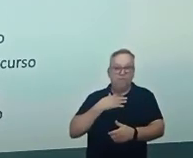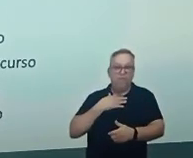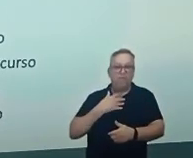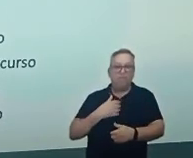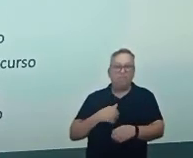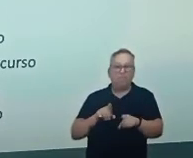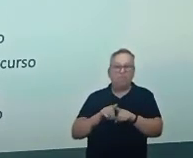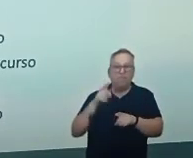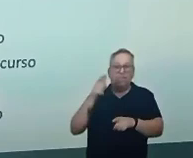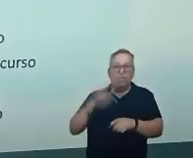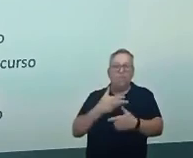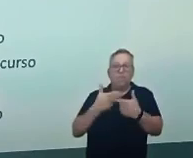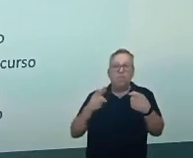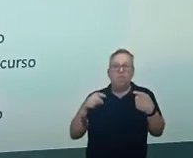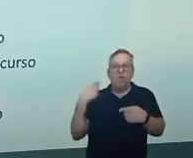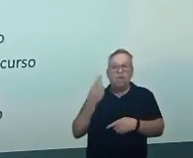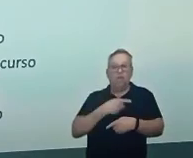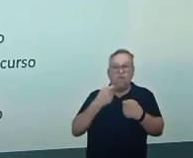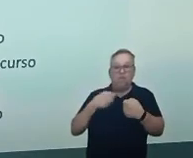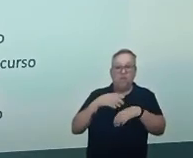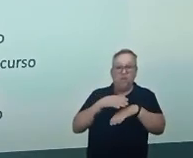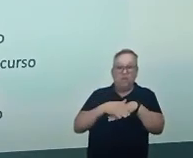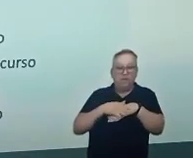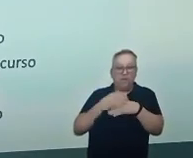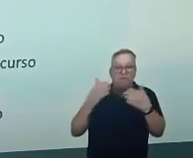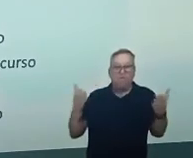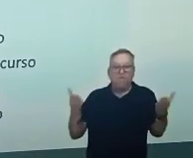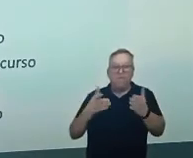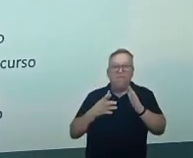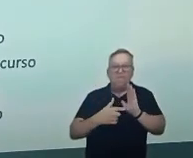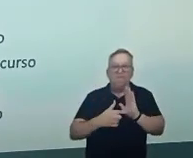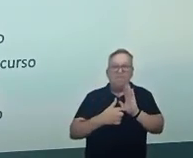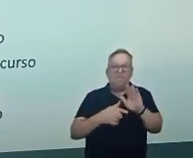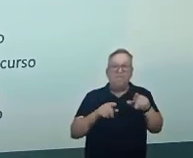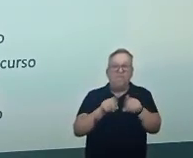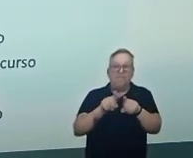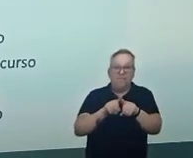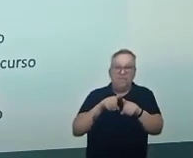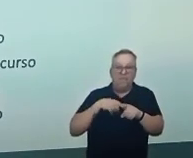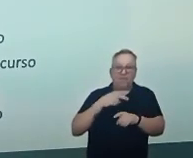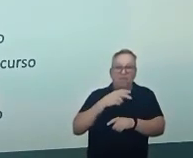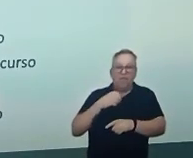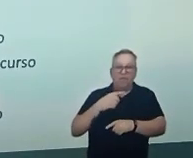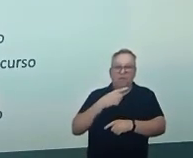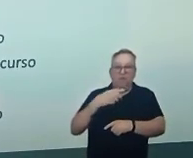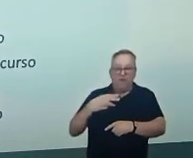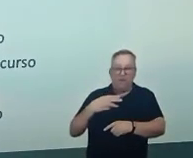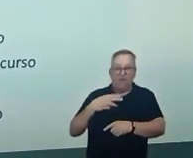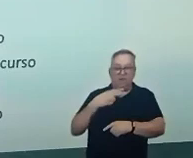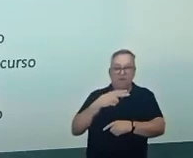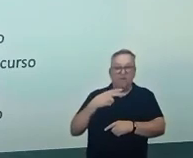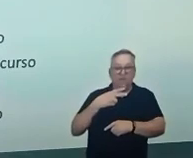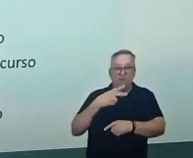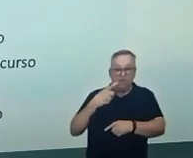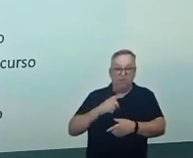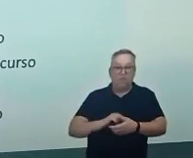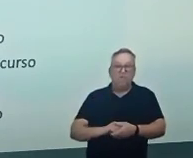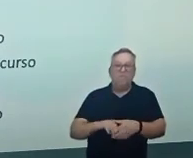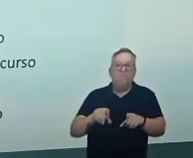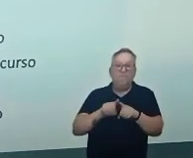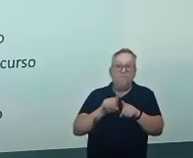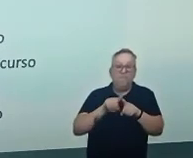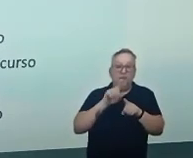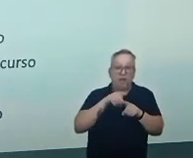Outra questão que a gente precisa conversar hoje, a indicação 213 de 2021, tá?